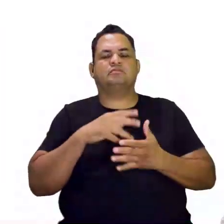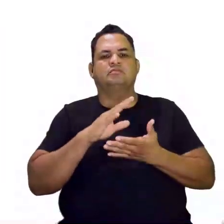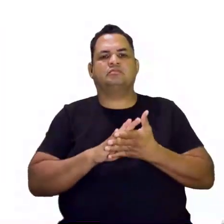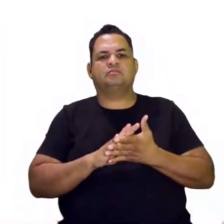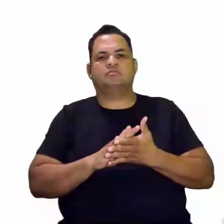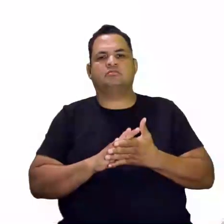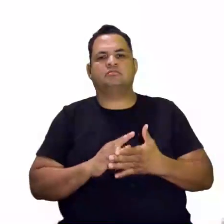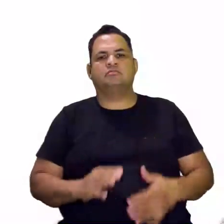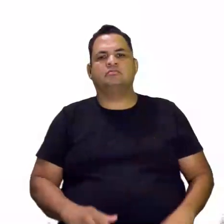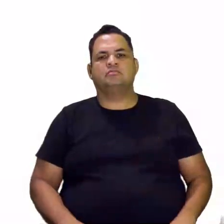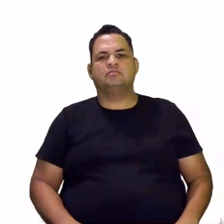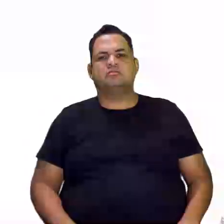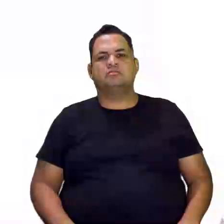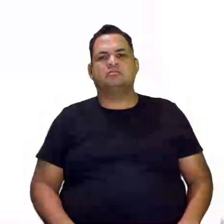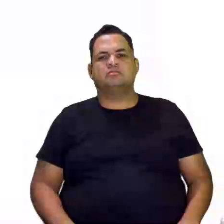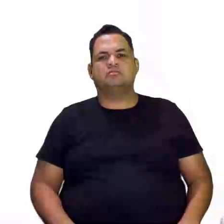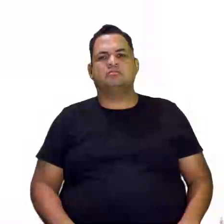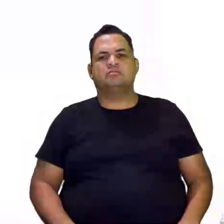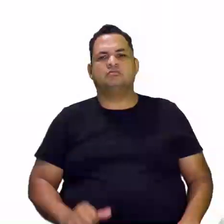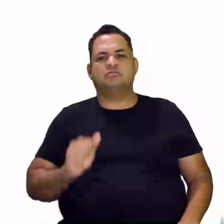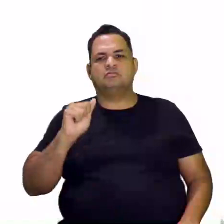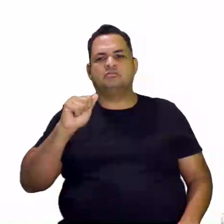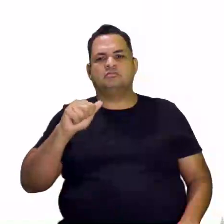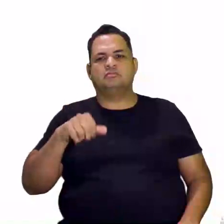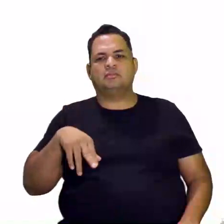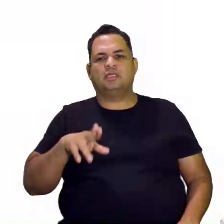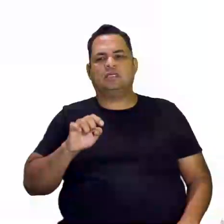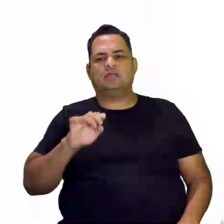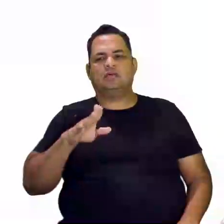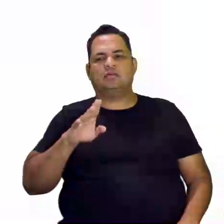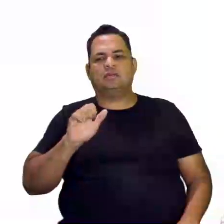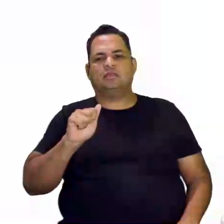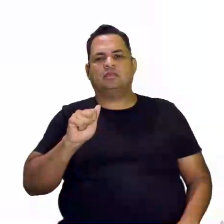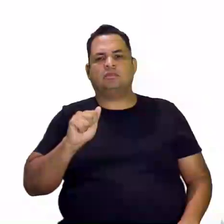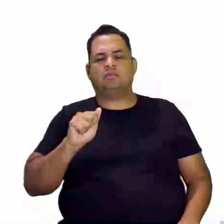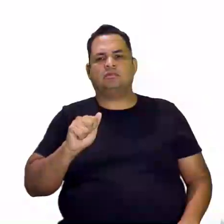quê? Muito bem, anaeróbia.